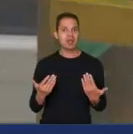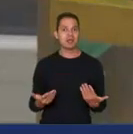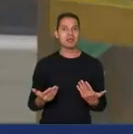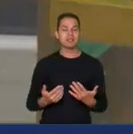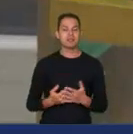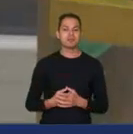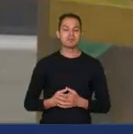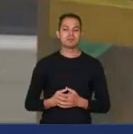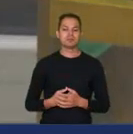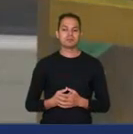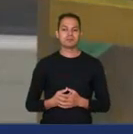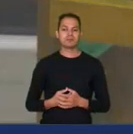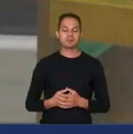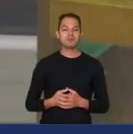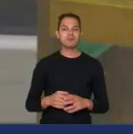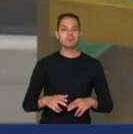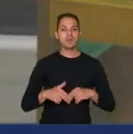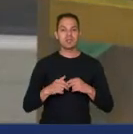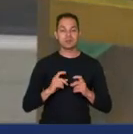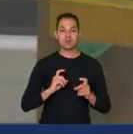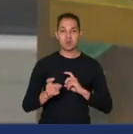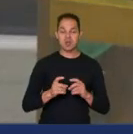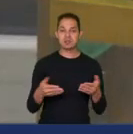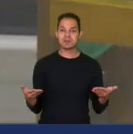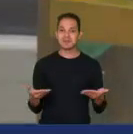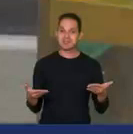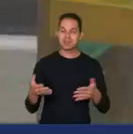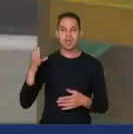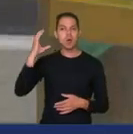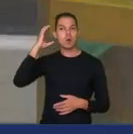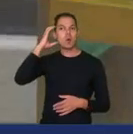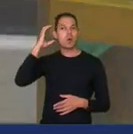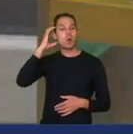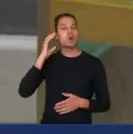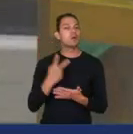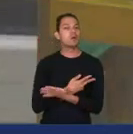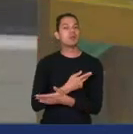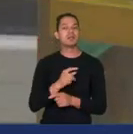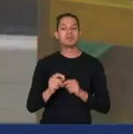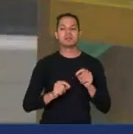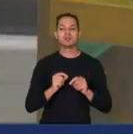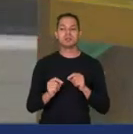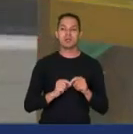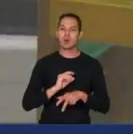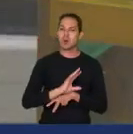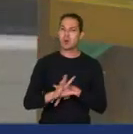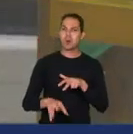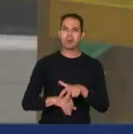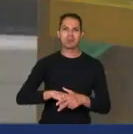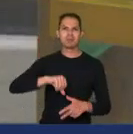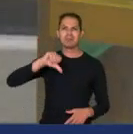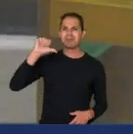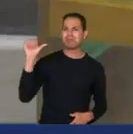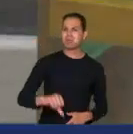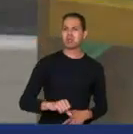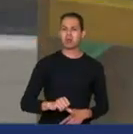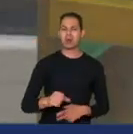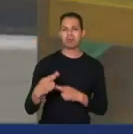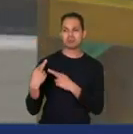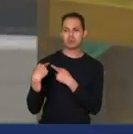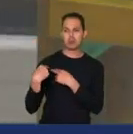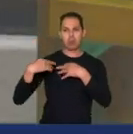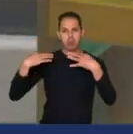verdade, que a atual administração de Cuiabá seja a mais corrupta e a mais incompetente